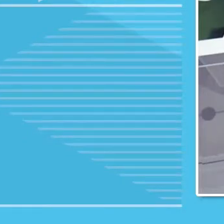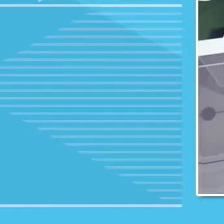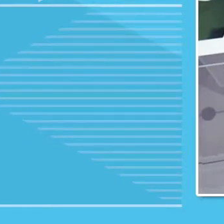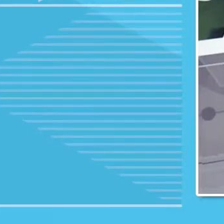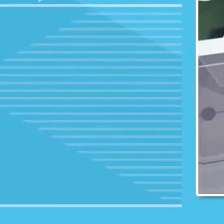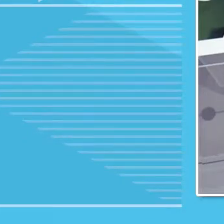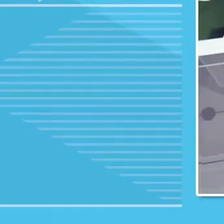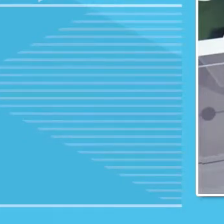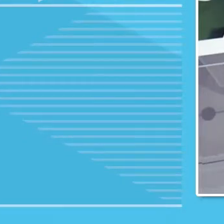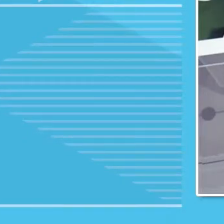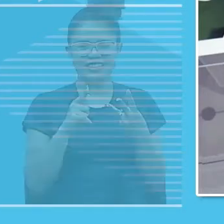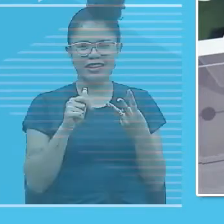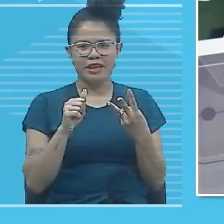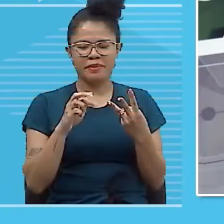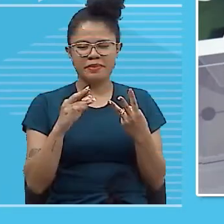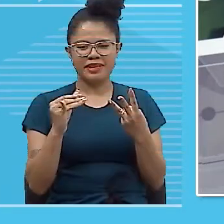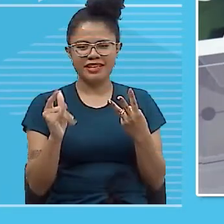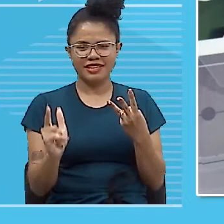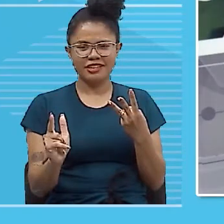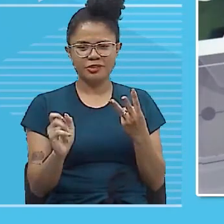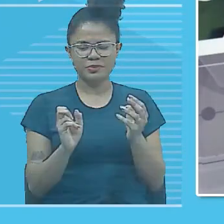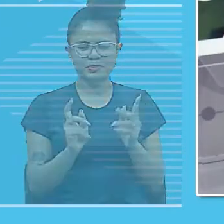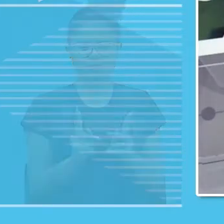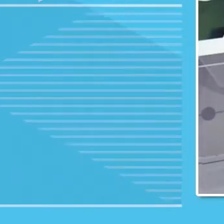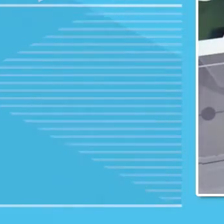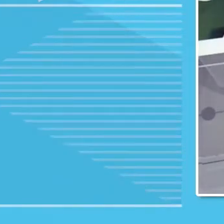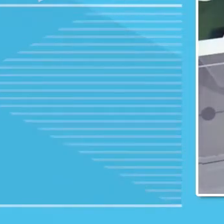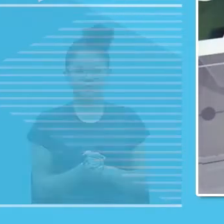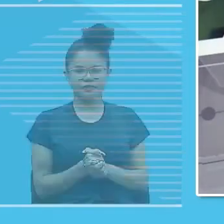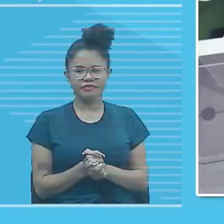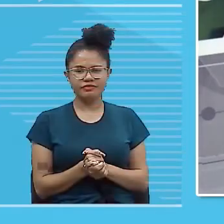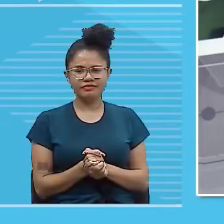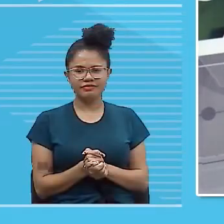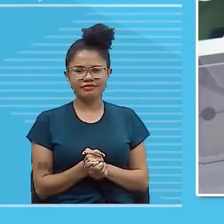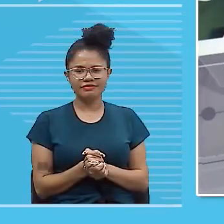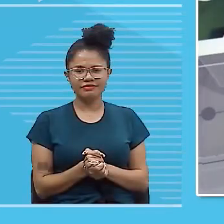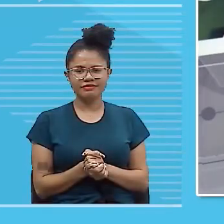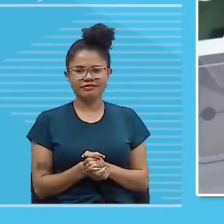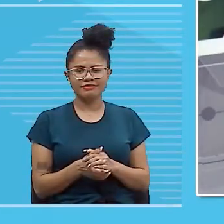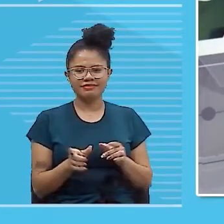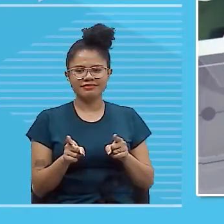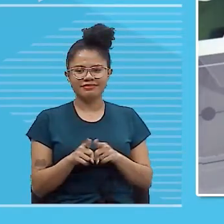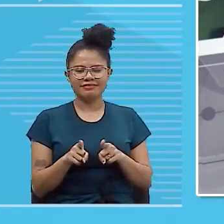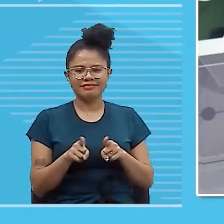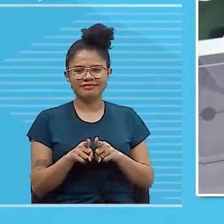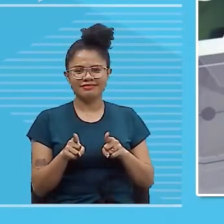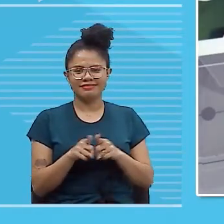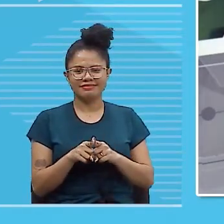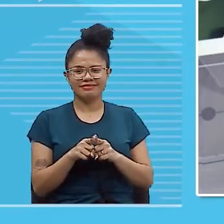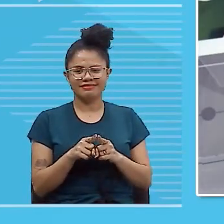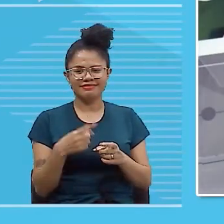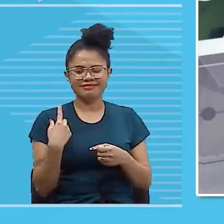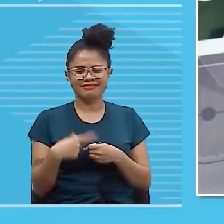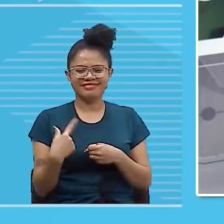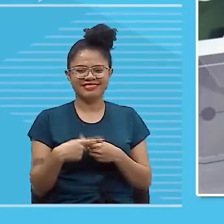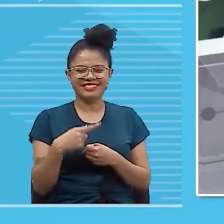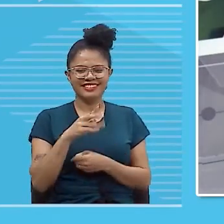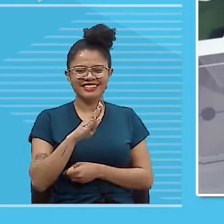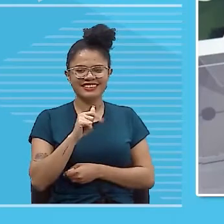André Ok um abraço para turma de Baixa Grande do Ribeiro 5